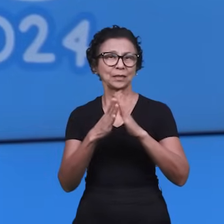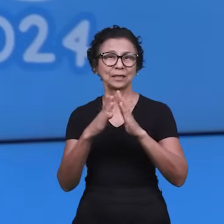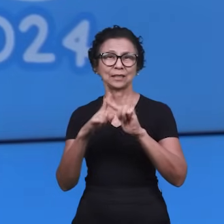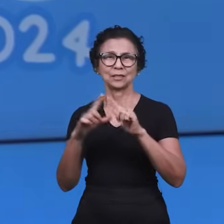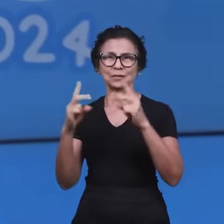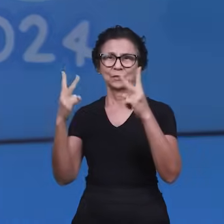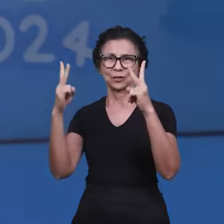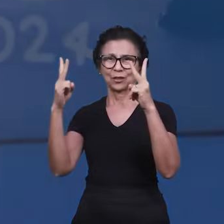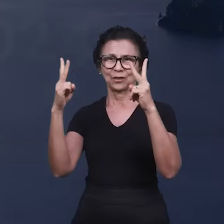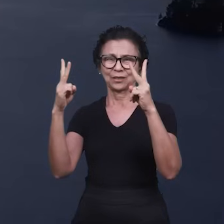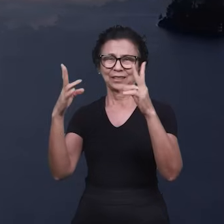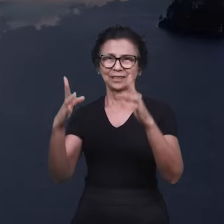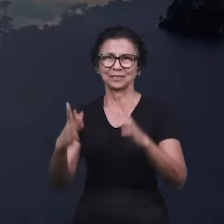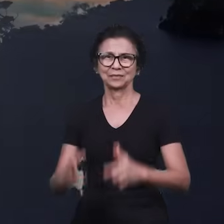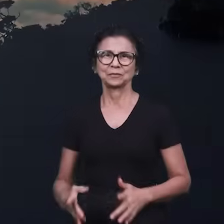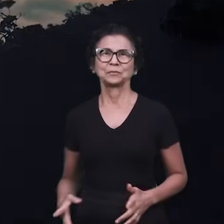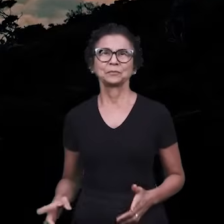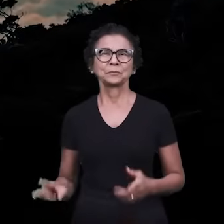igreja.